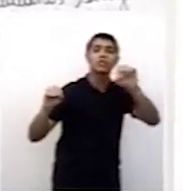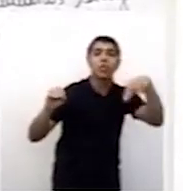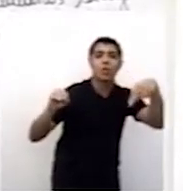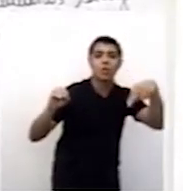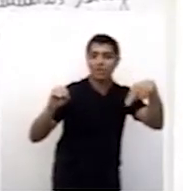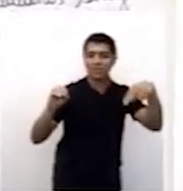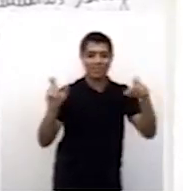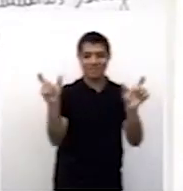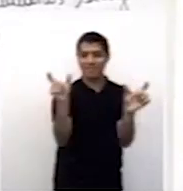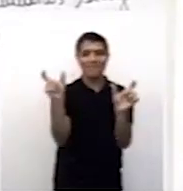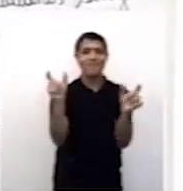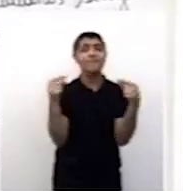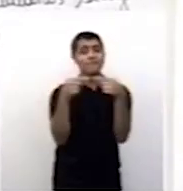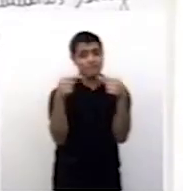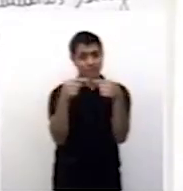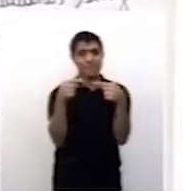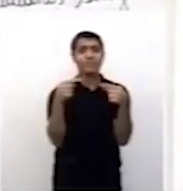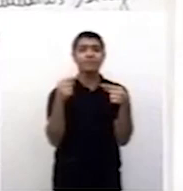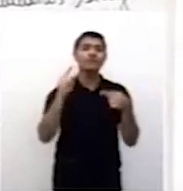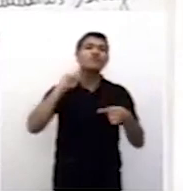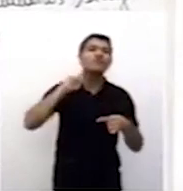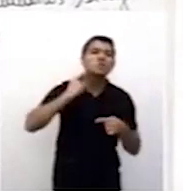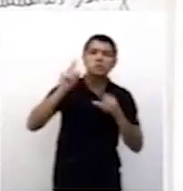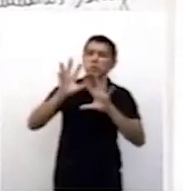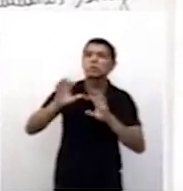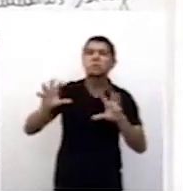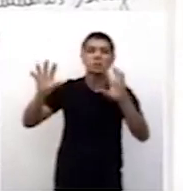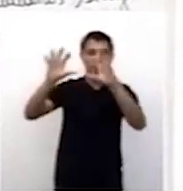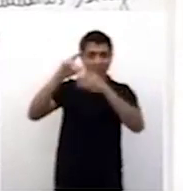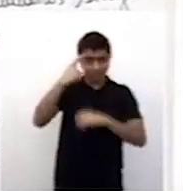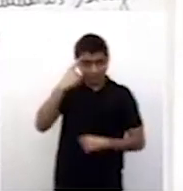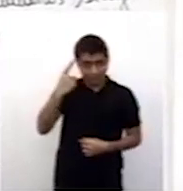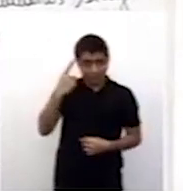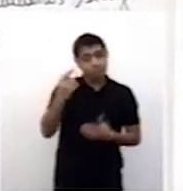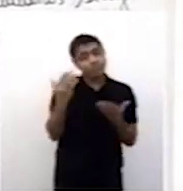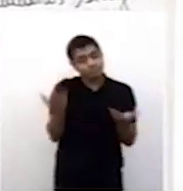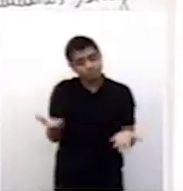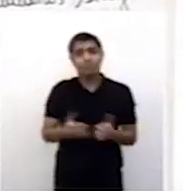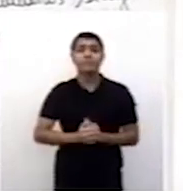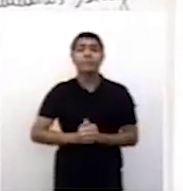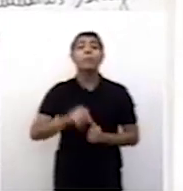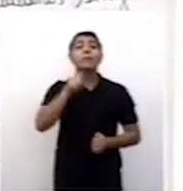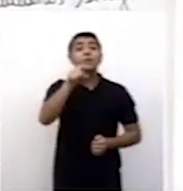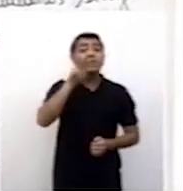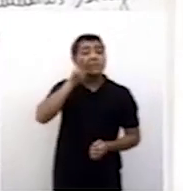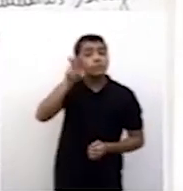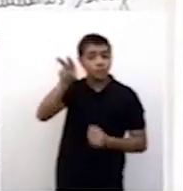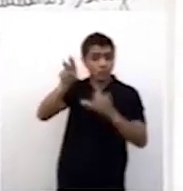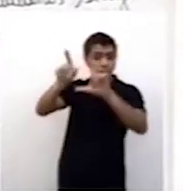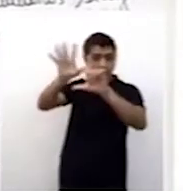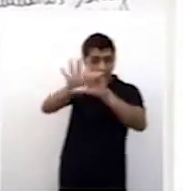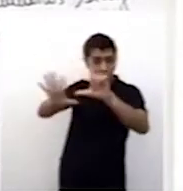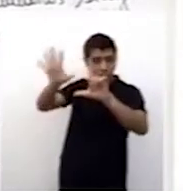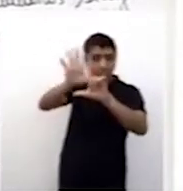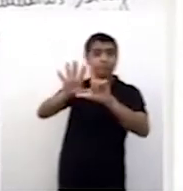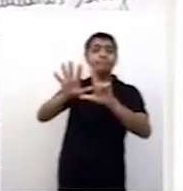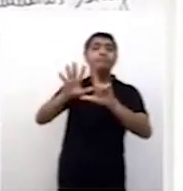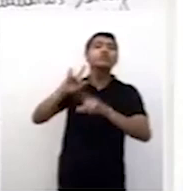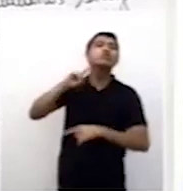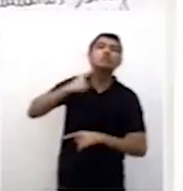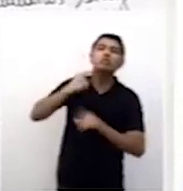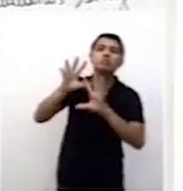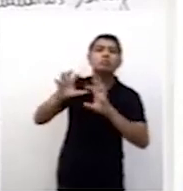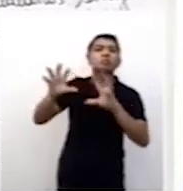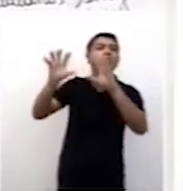poluição. Certo? Então, vocês disseram, né? Que tipo de poluição que vocês viram? O air, foi isso,